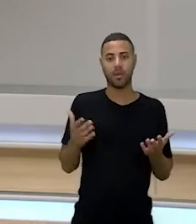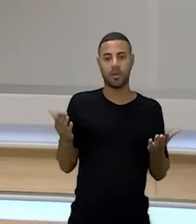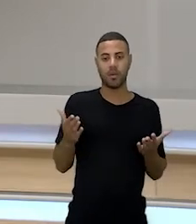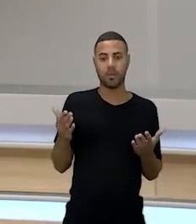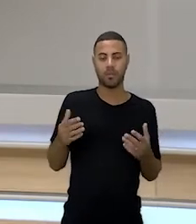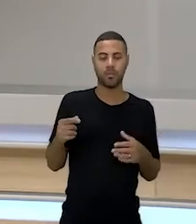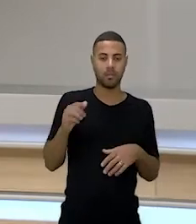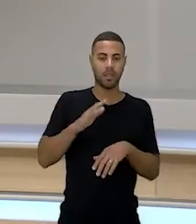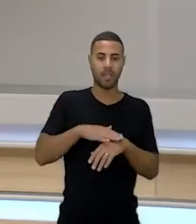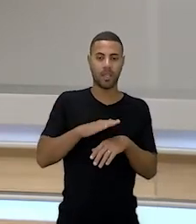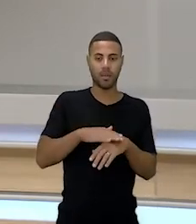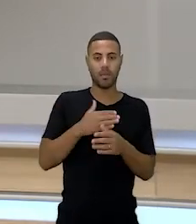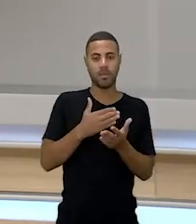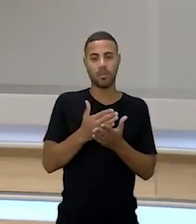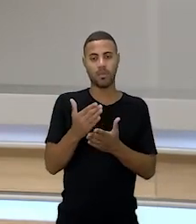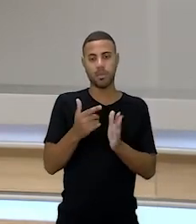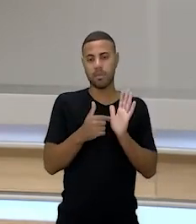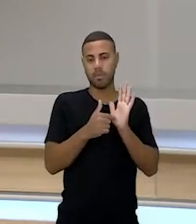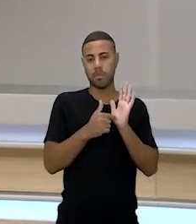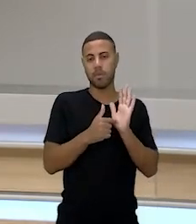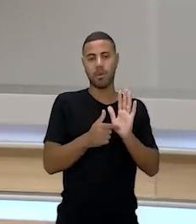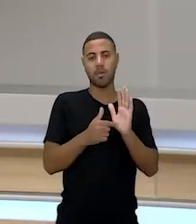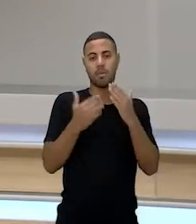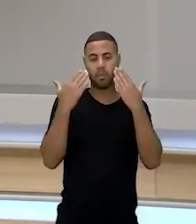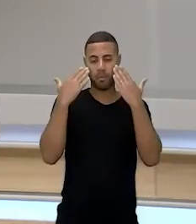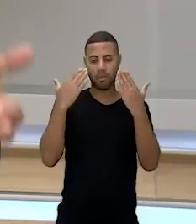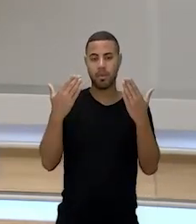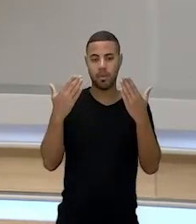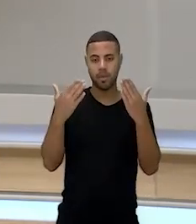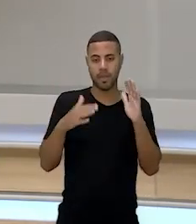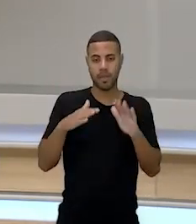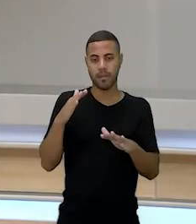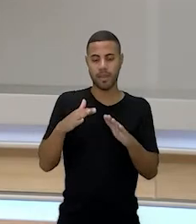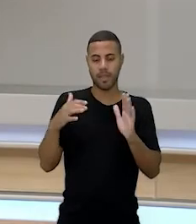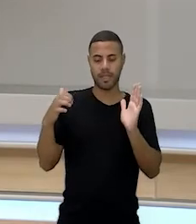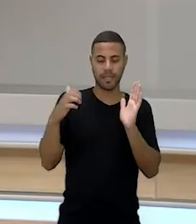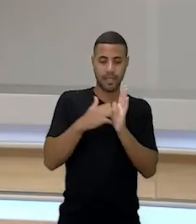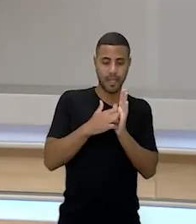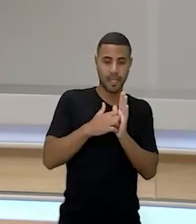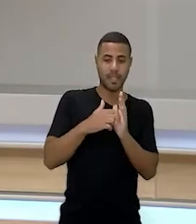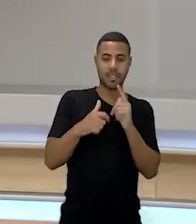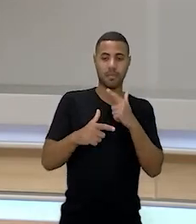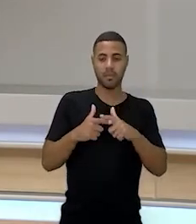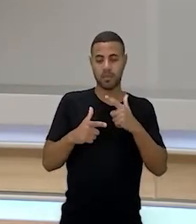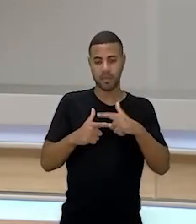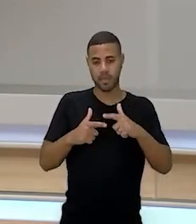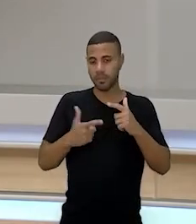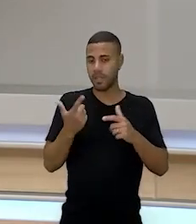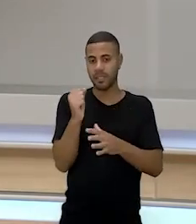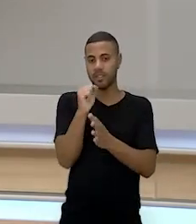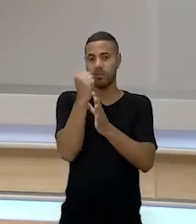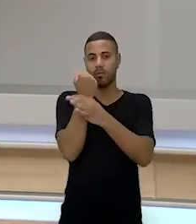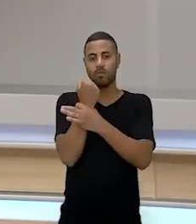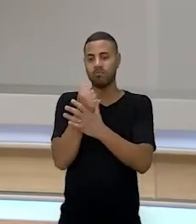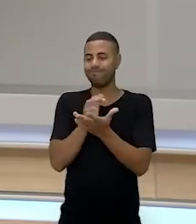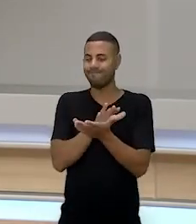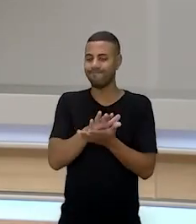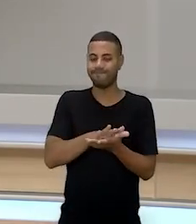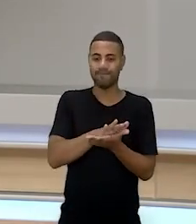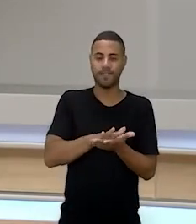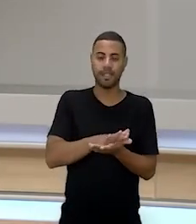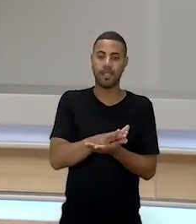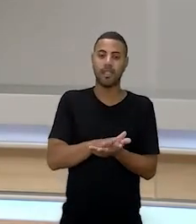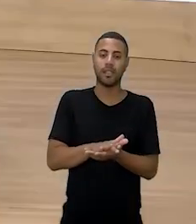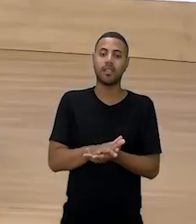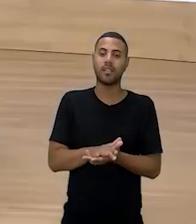cá, essas mineradoras estão muito em evidências, muito por conta aí de muitos acidentes, né, que ocorrem. Mas essa